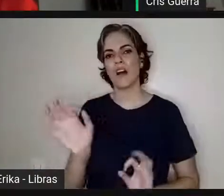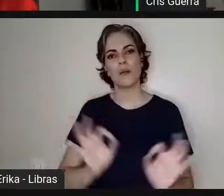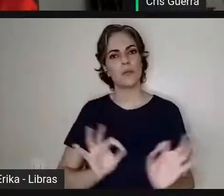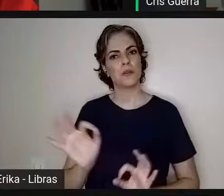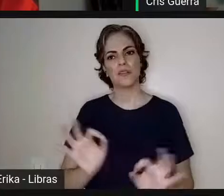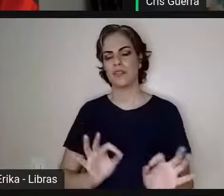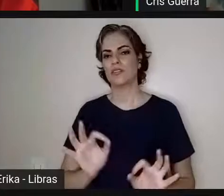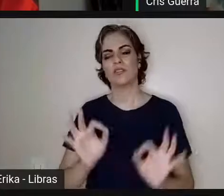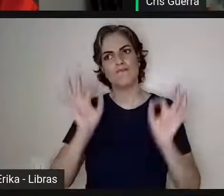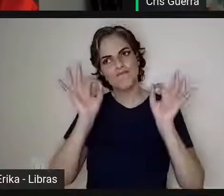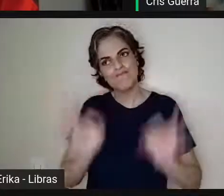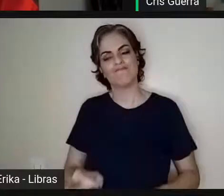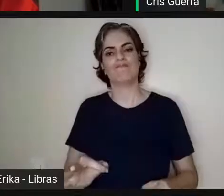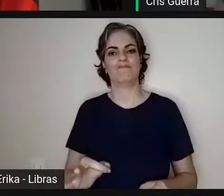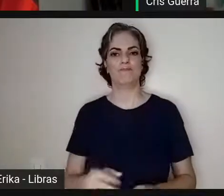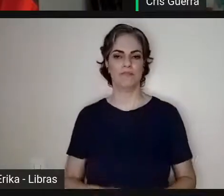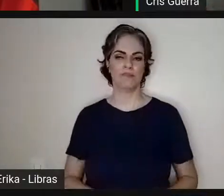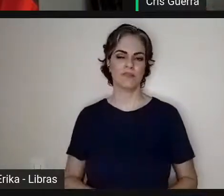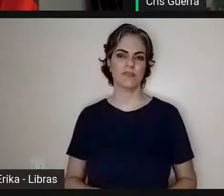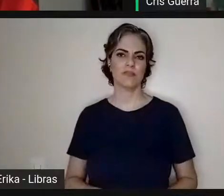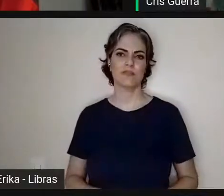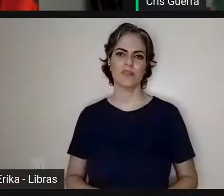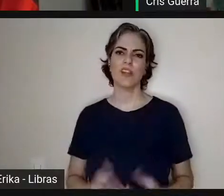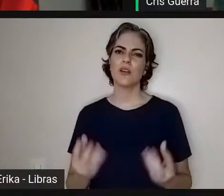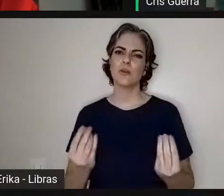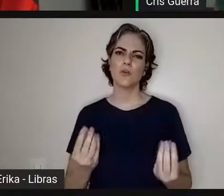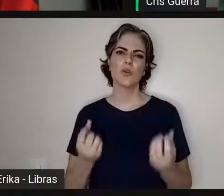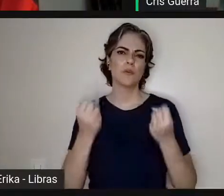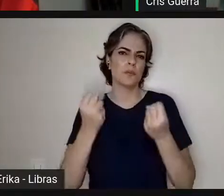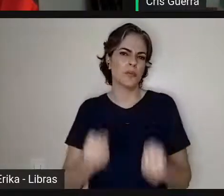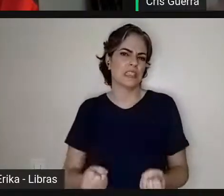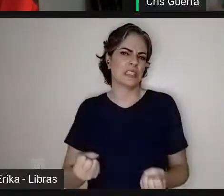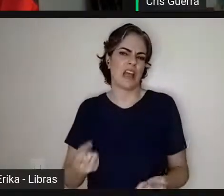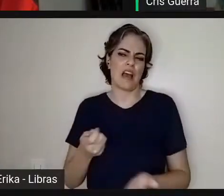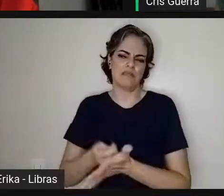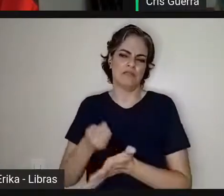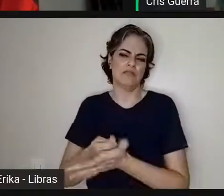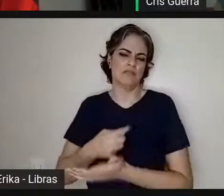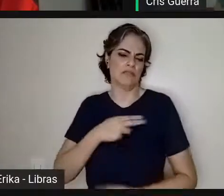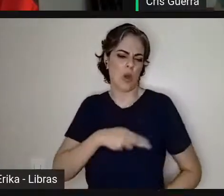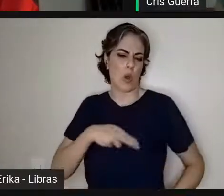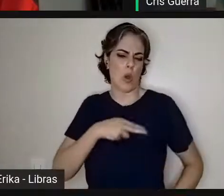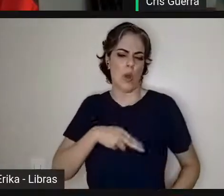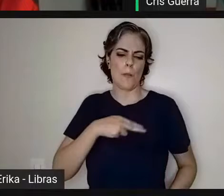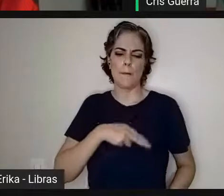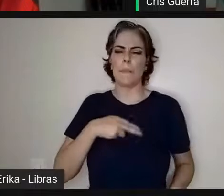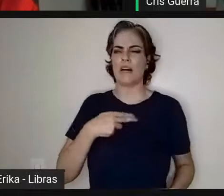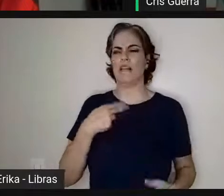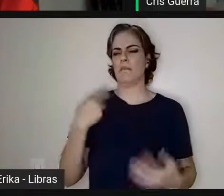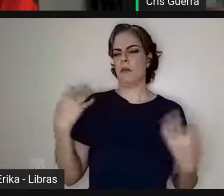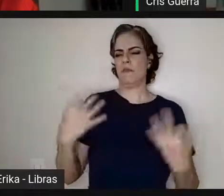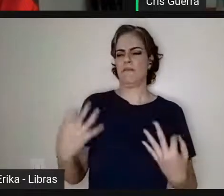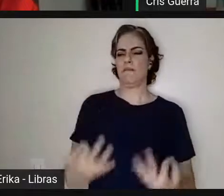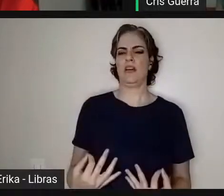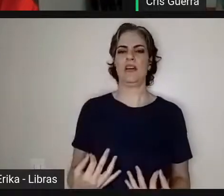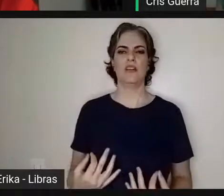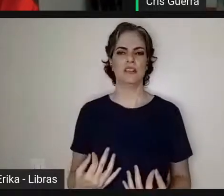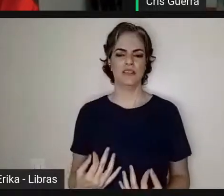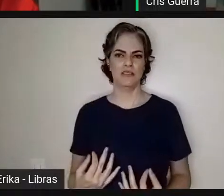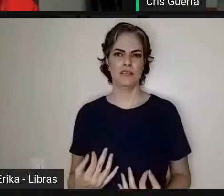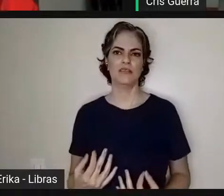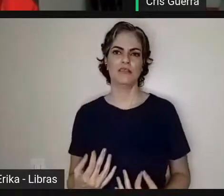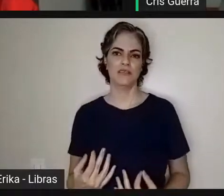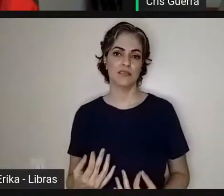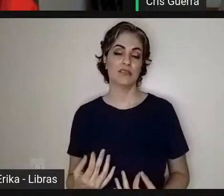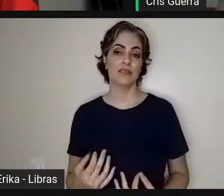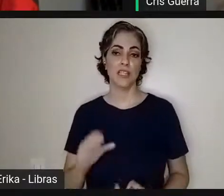começou a existir uma certa romantização dessa maternidade perfeita, e a gente viveu a época das supermães, que